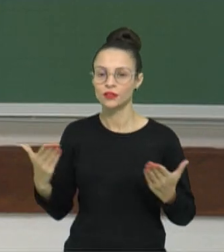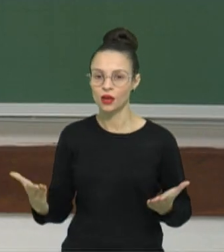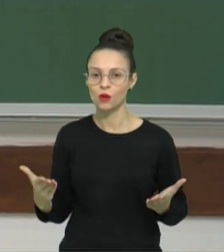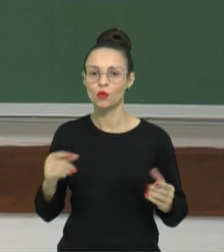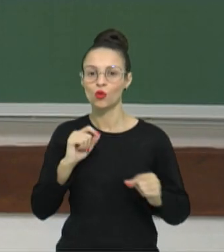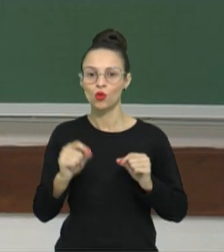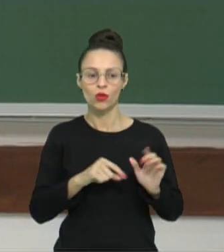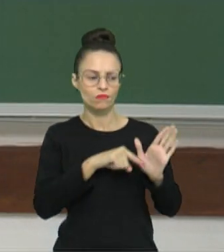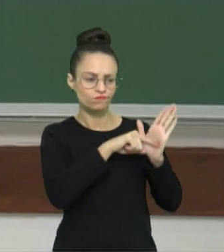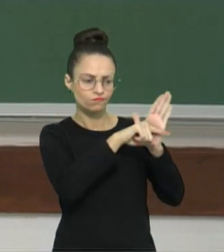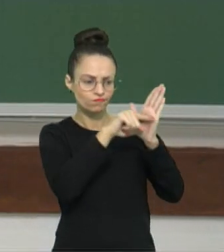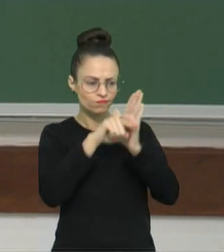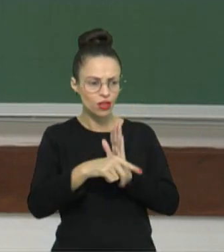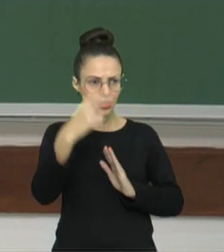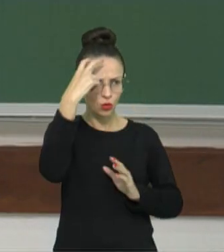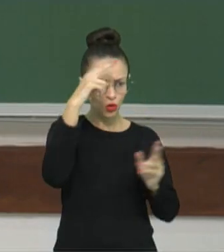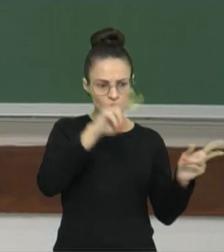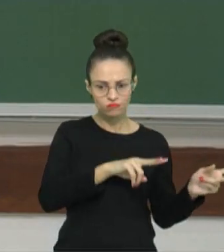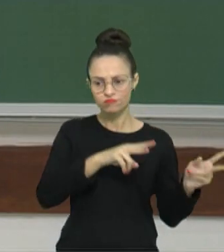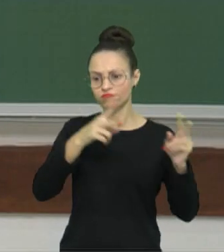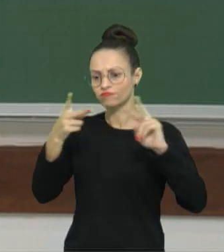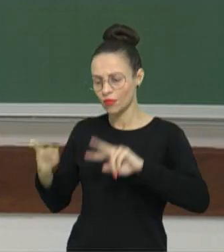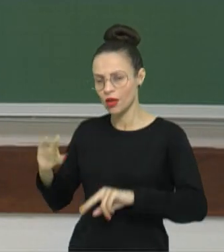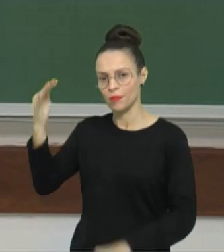da filologia para a filosofia.